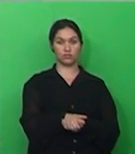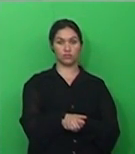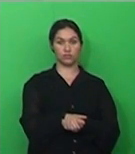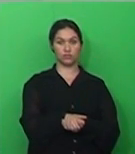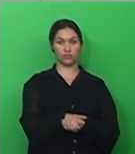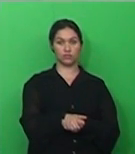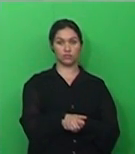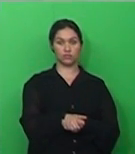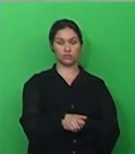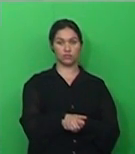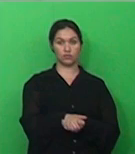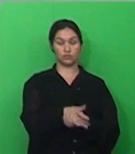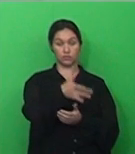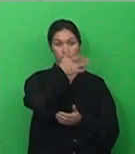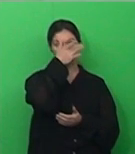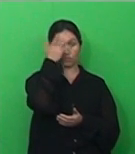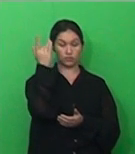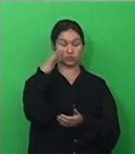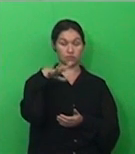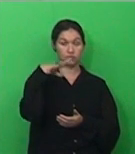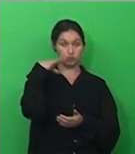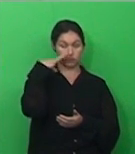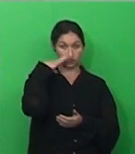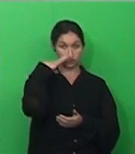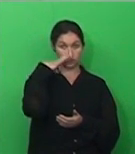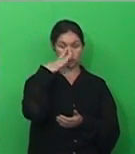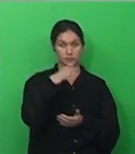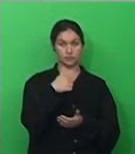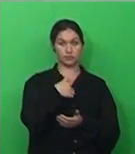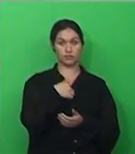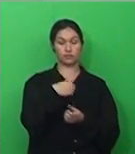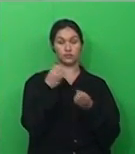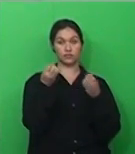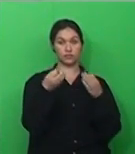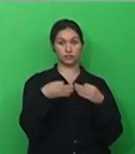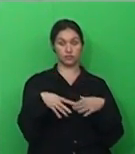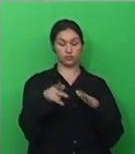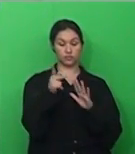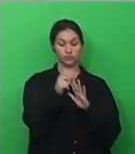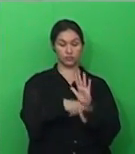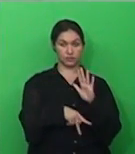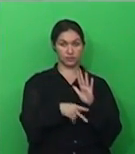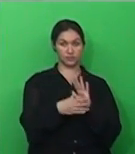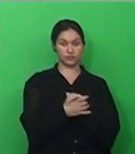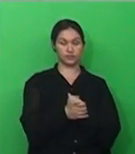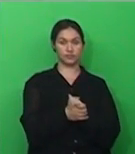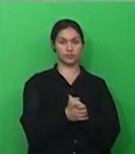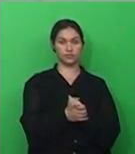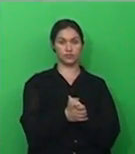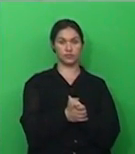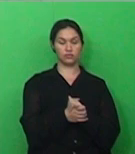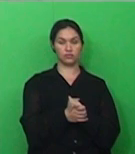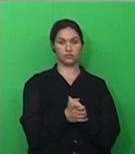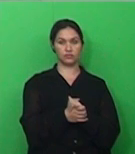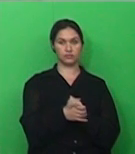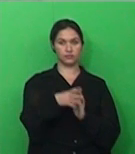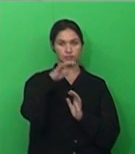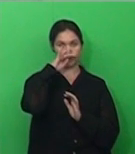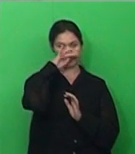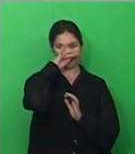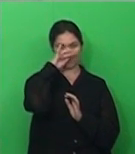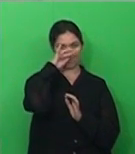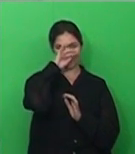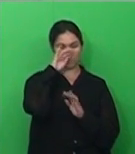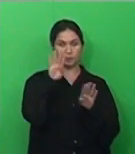para quem está aqui agora e nos assistindo, eu vou falar um pouquinho sobre o projeto, e eu estou aqui com o parecer